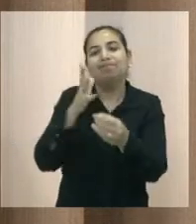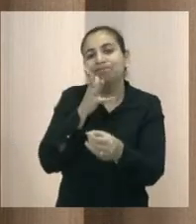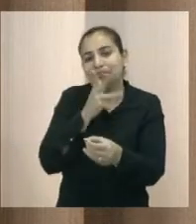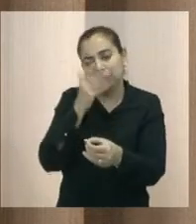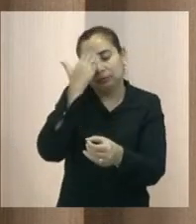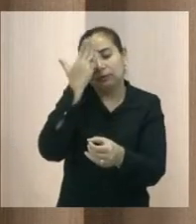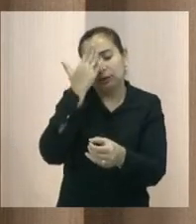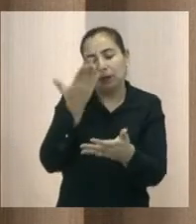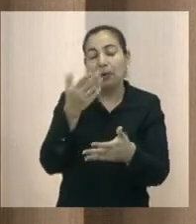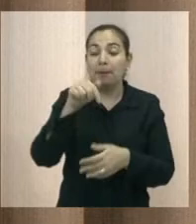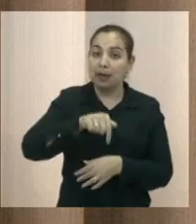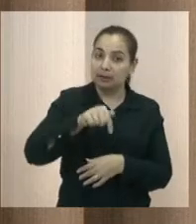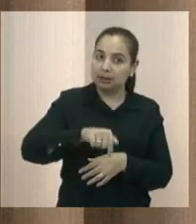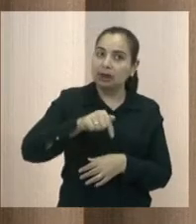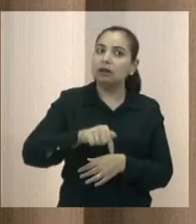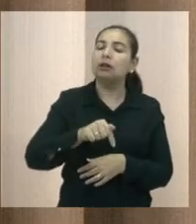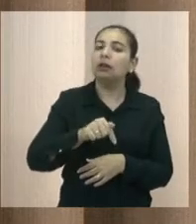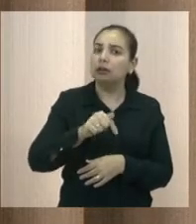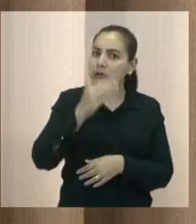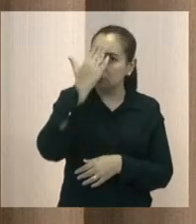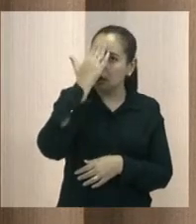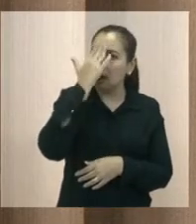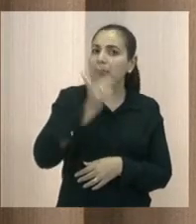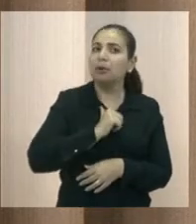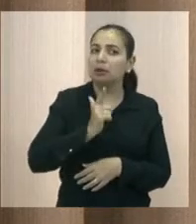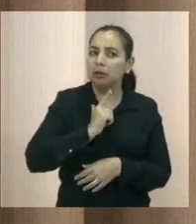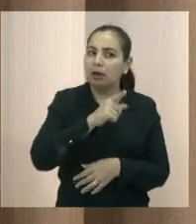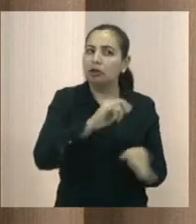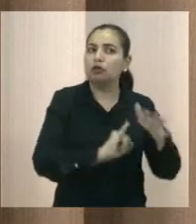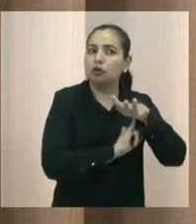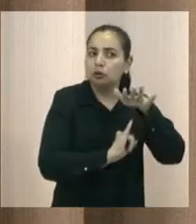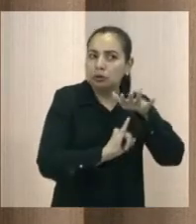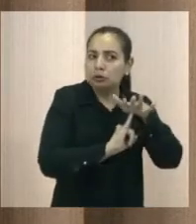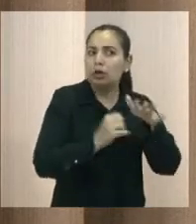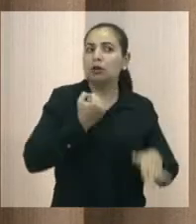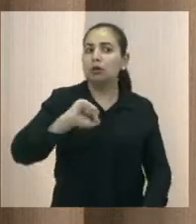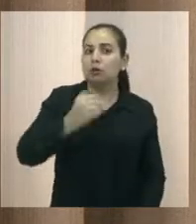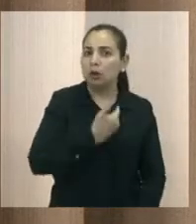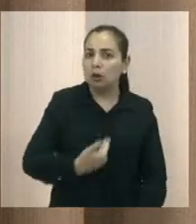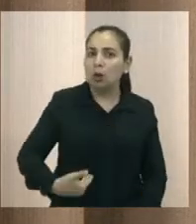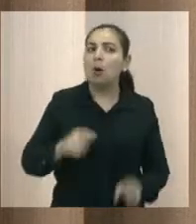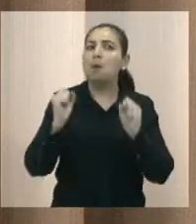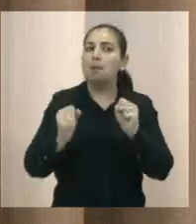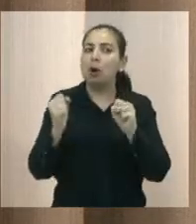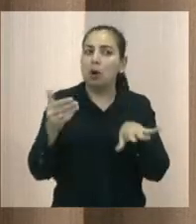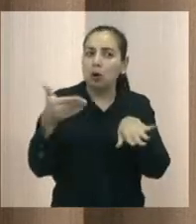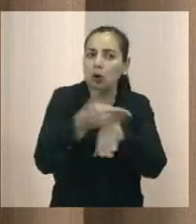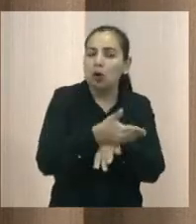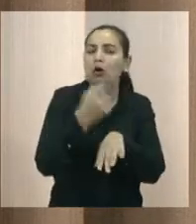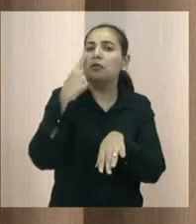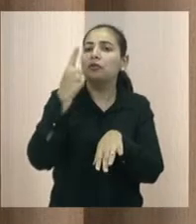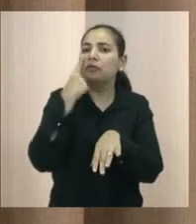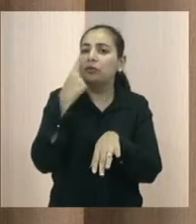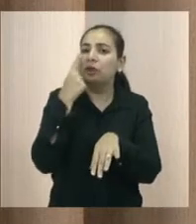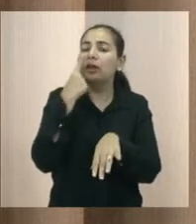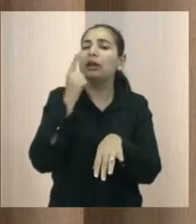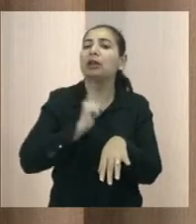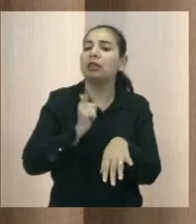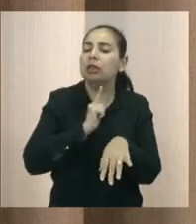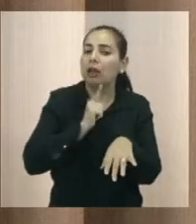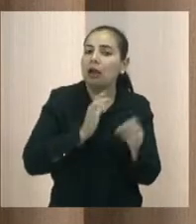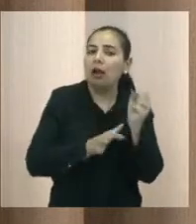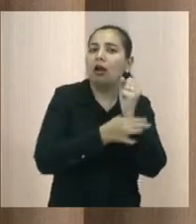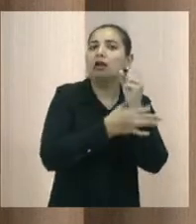nas comunidades mais carentes, as pessoas sabem que existe uma defensoria pública, que podem ir lá para tentar garantir o seu direito à cadeira